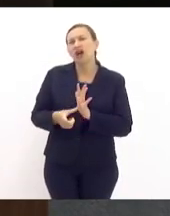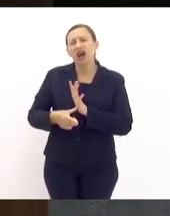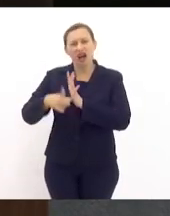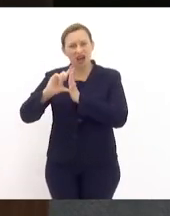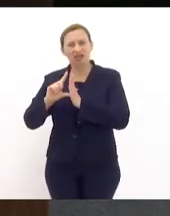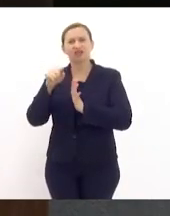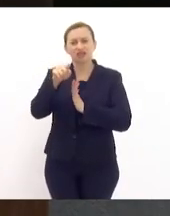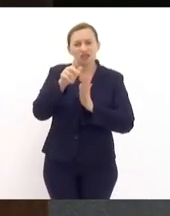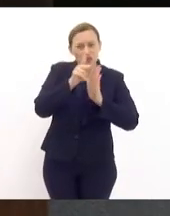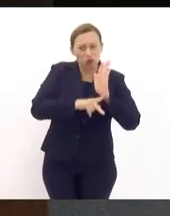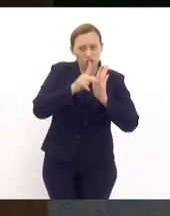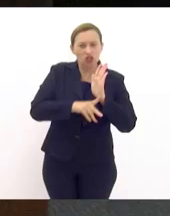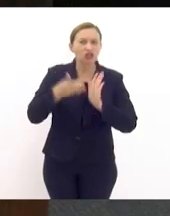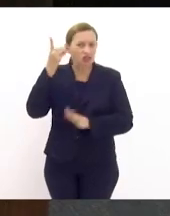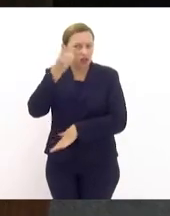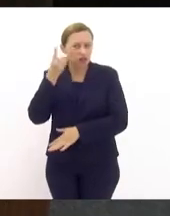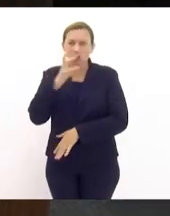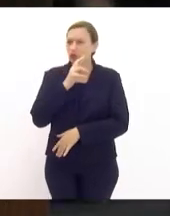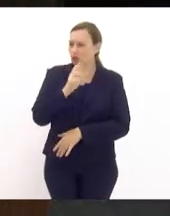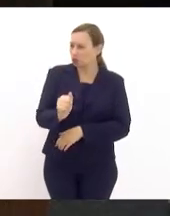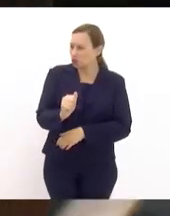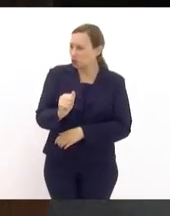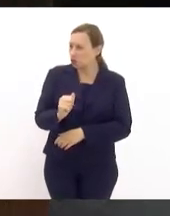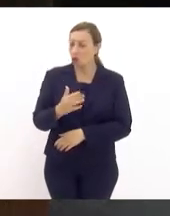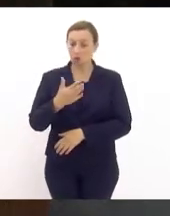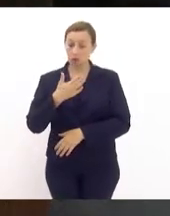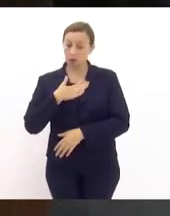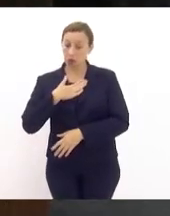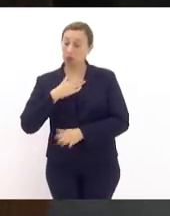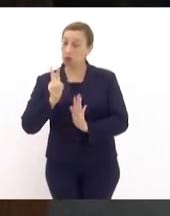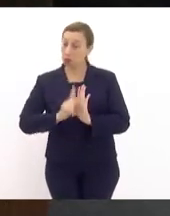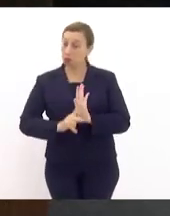projeto, deputada Manjão, um projeto de minha autoria.